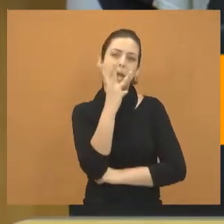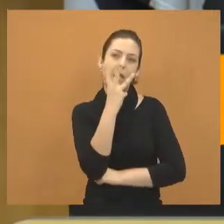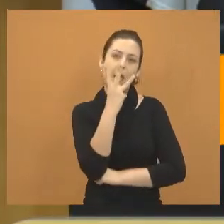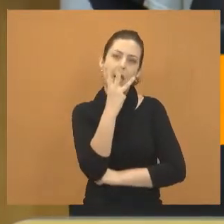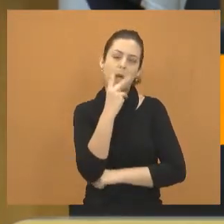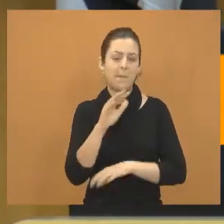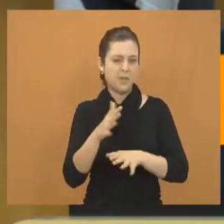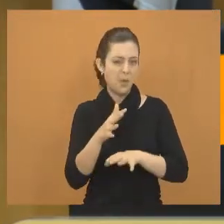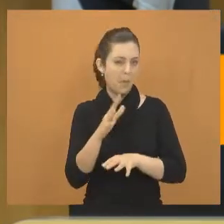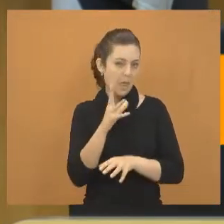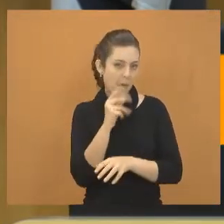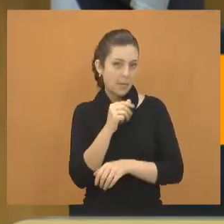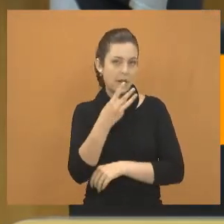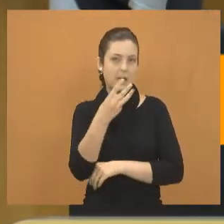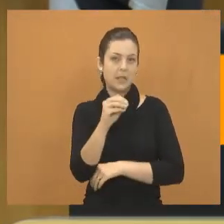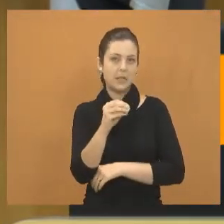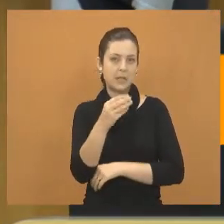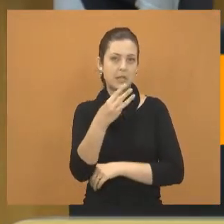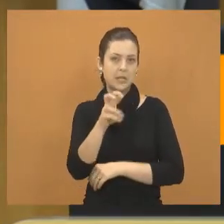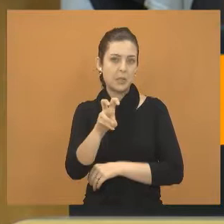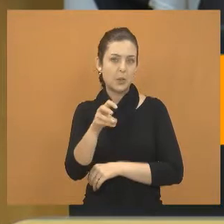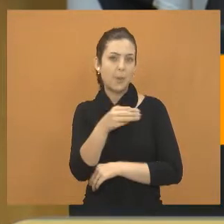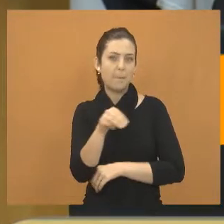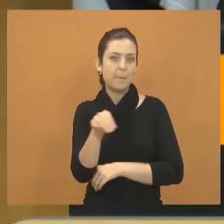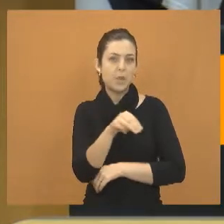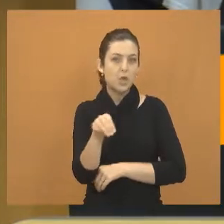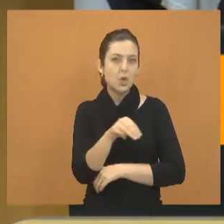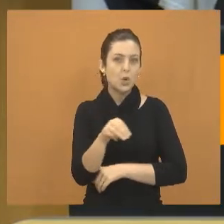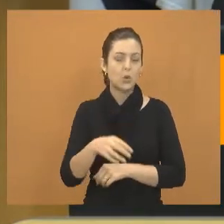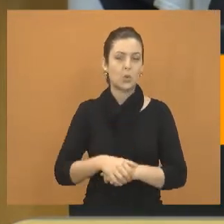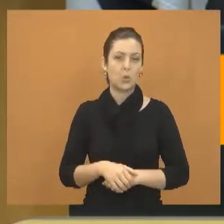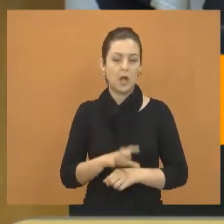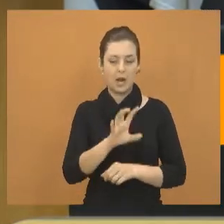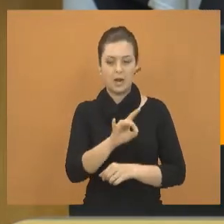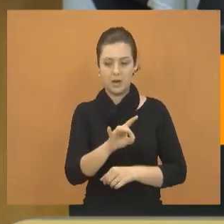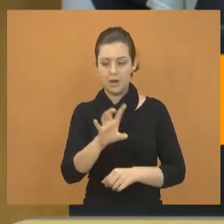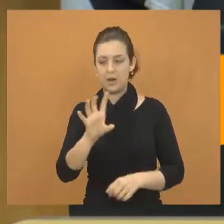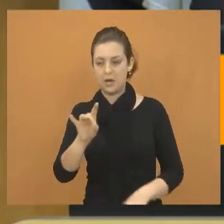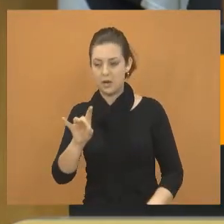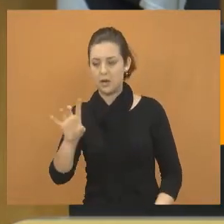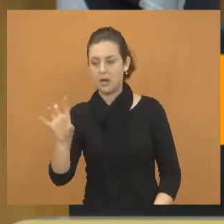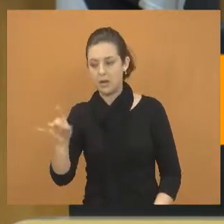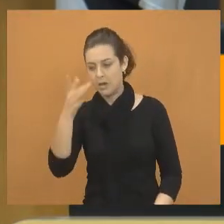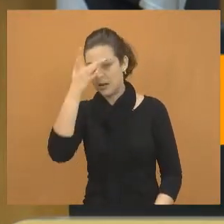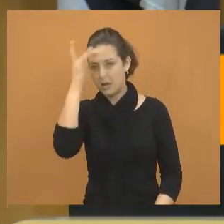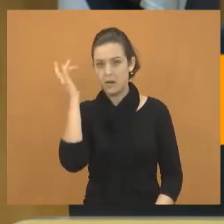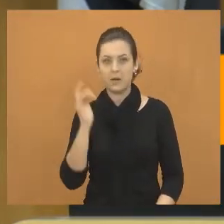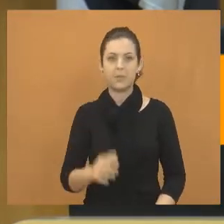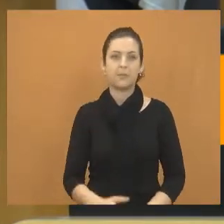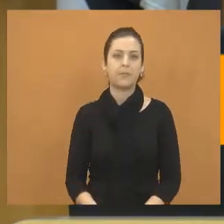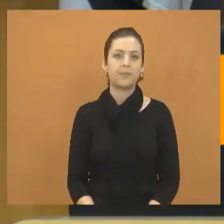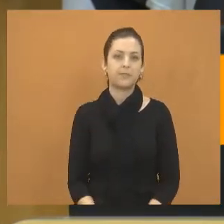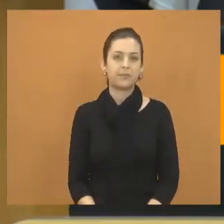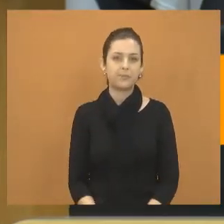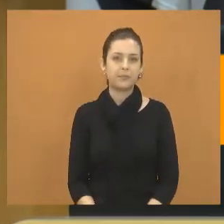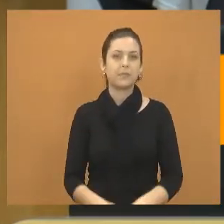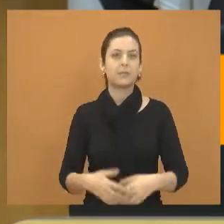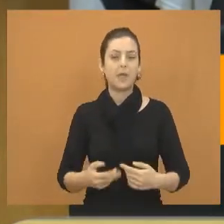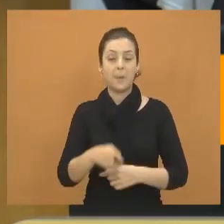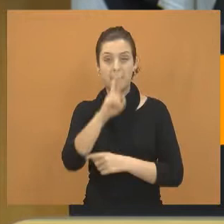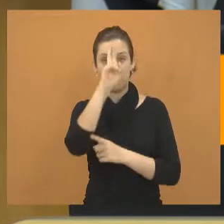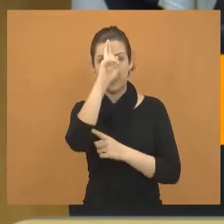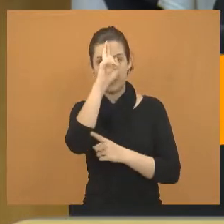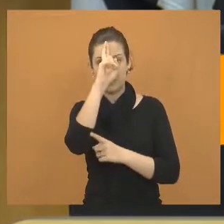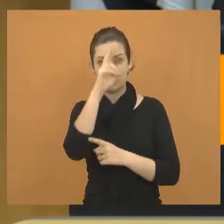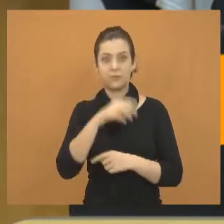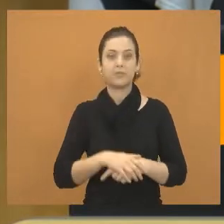em torno de 30, 35 minutos por pessoa. E quando dá o meio-dia,